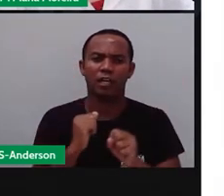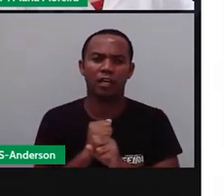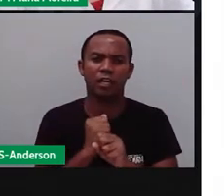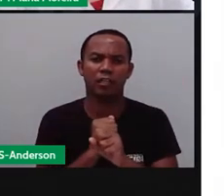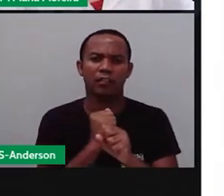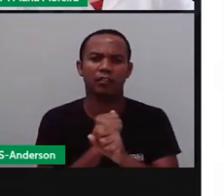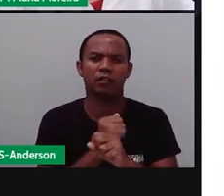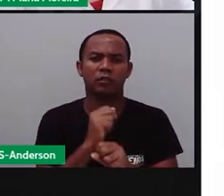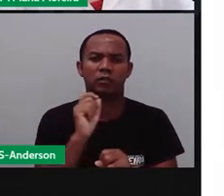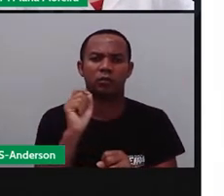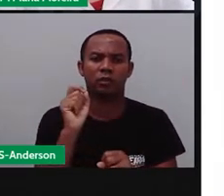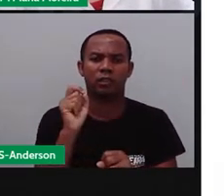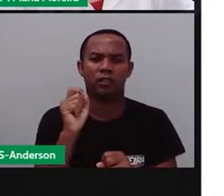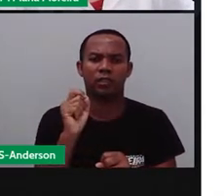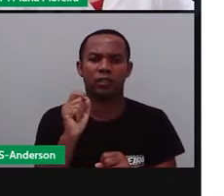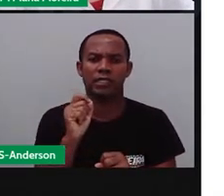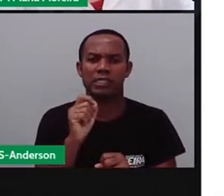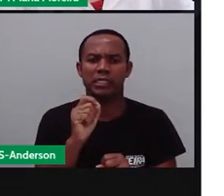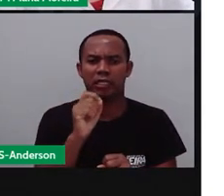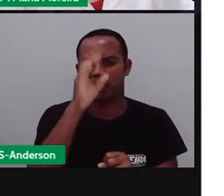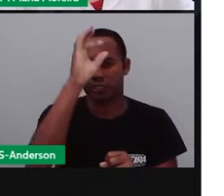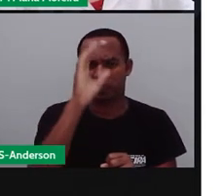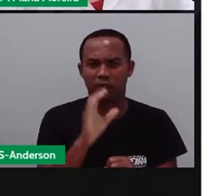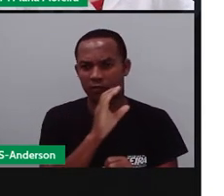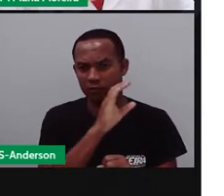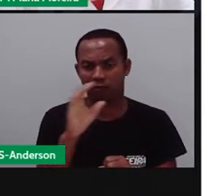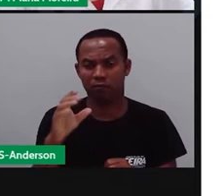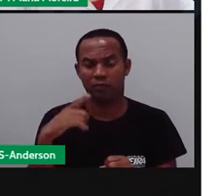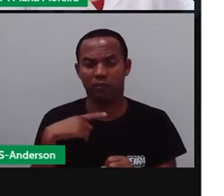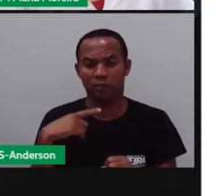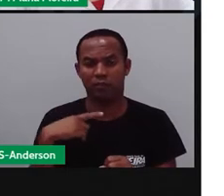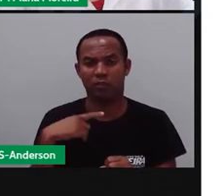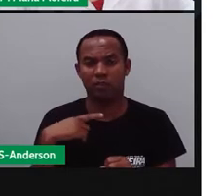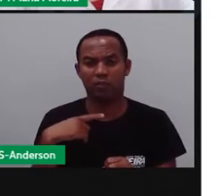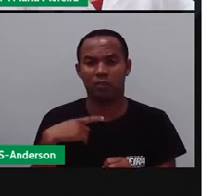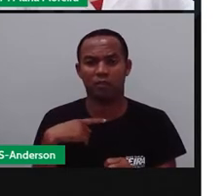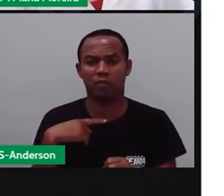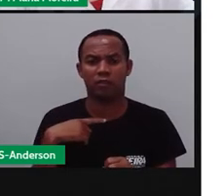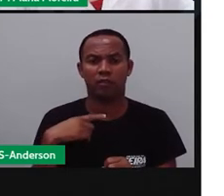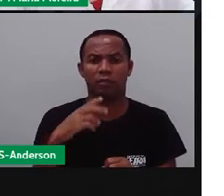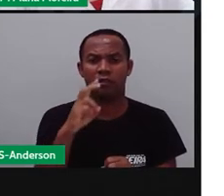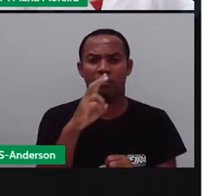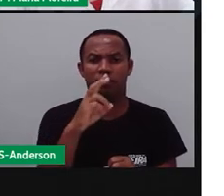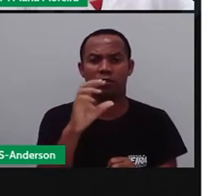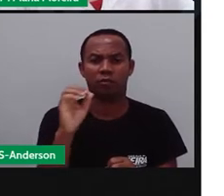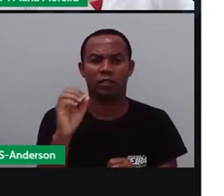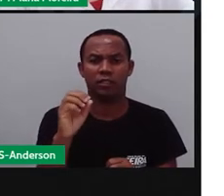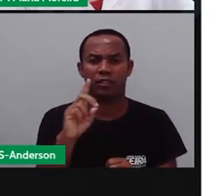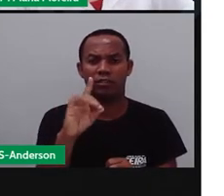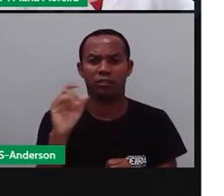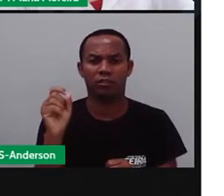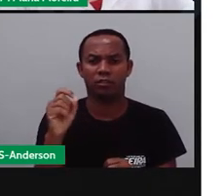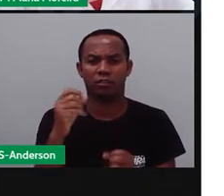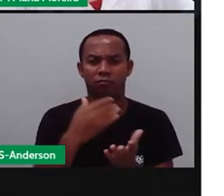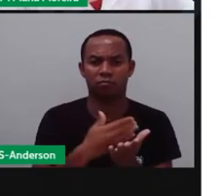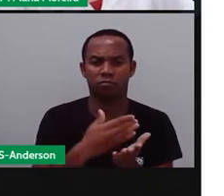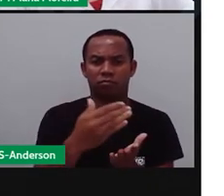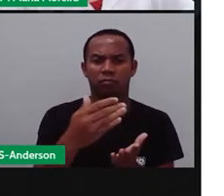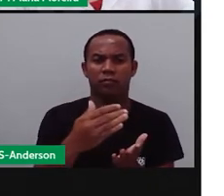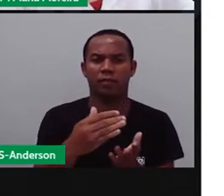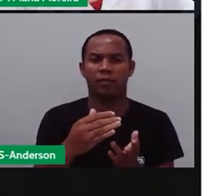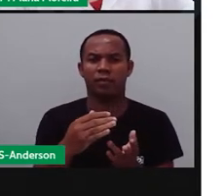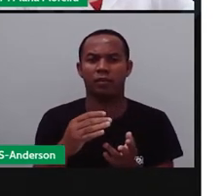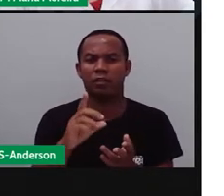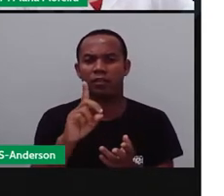no período de Pentecostes da Igreja Católica, que é 50 dias após o quê? A Páscoa, e é dedicada